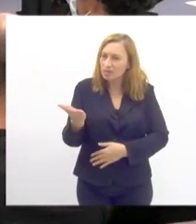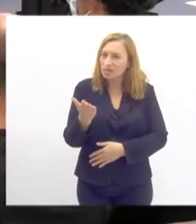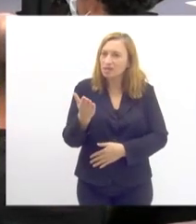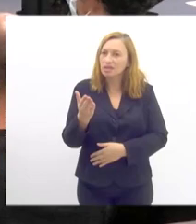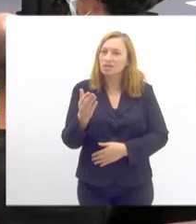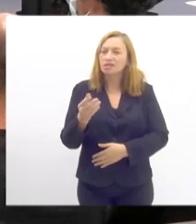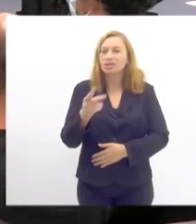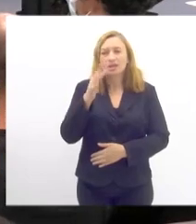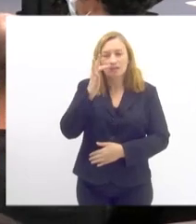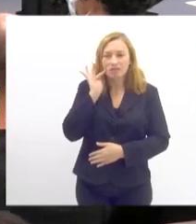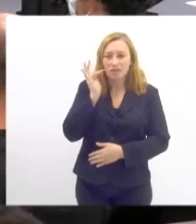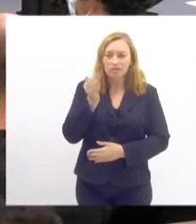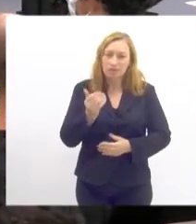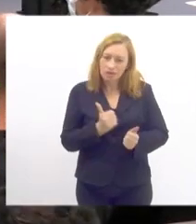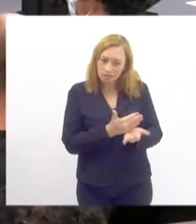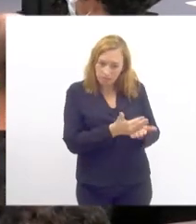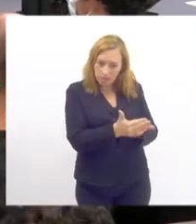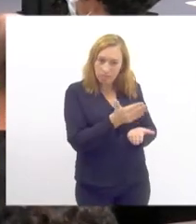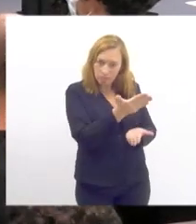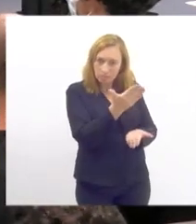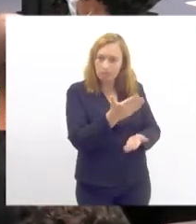contigo. Um abraço. Valeu.